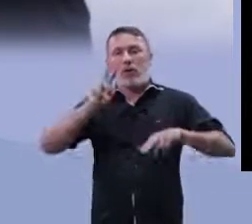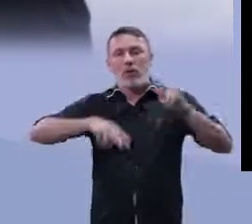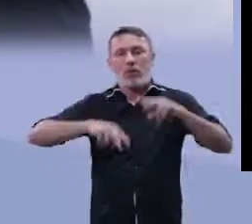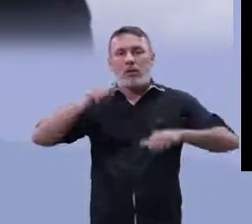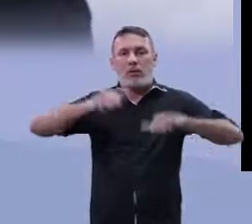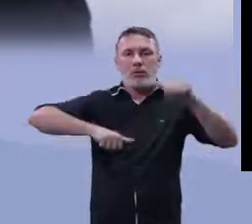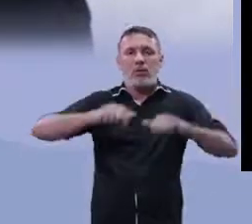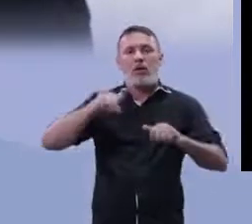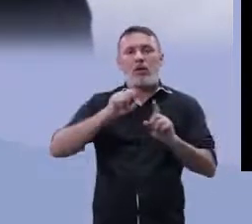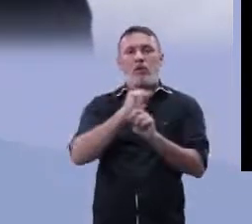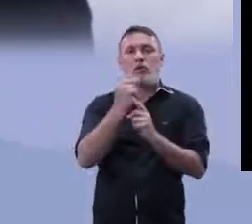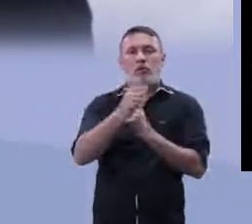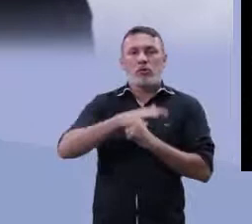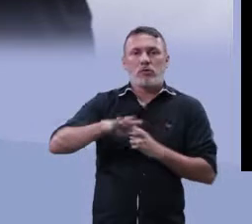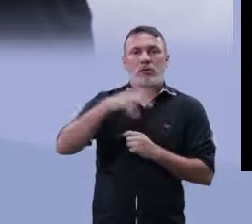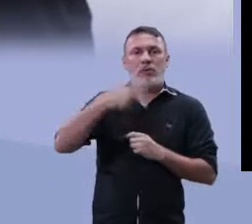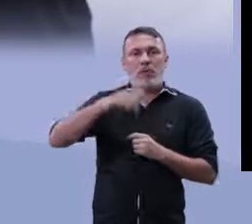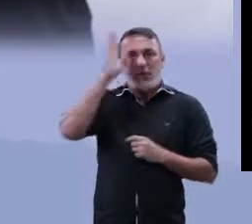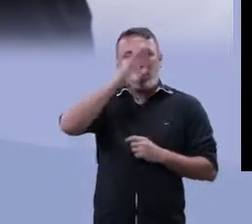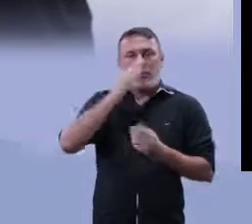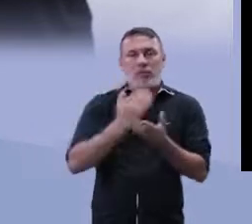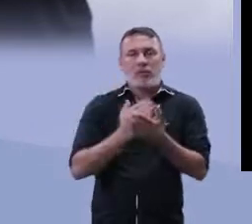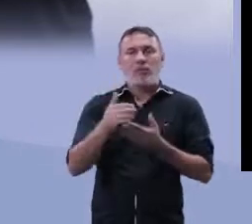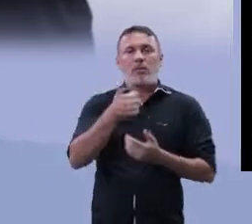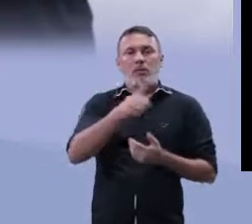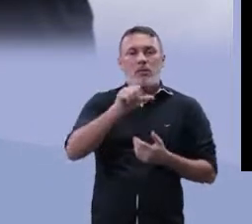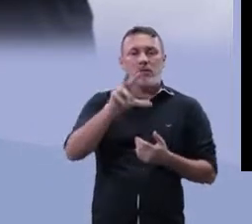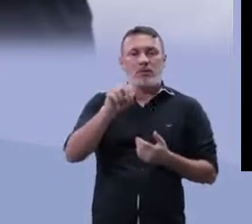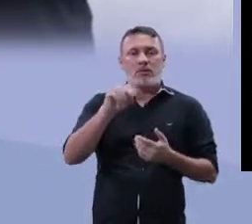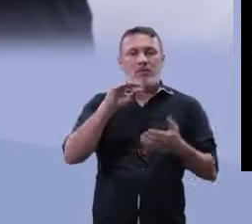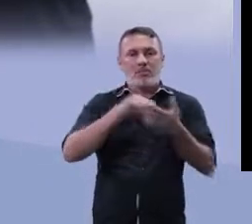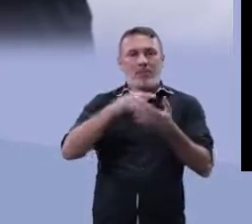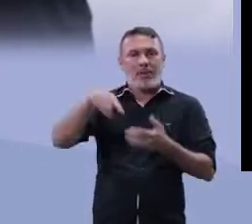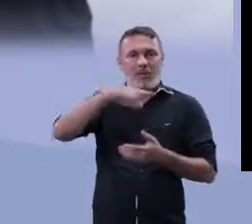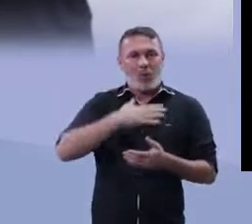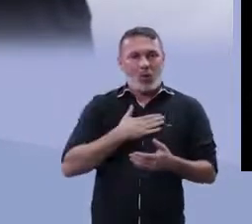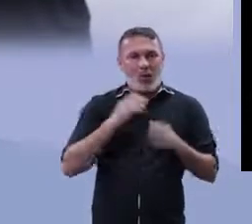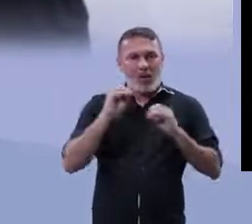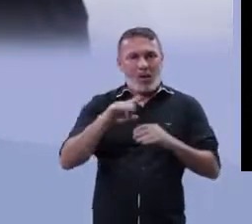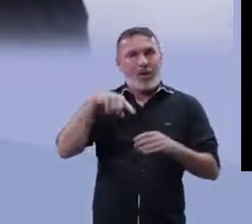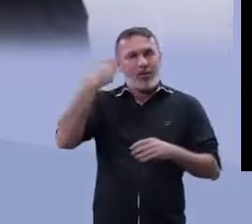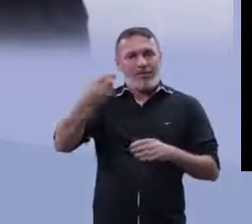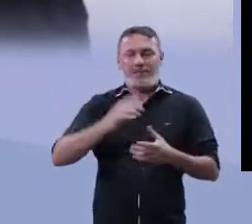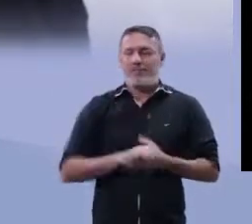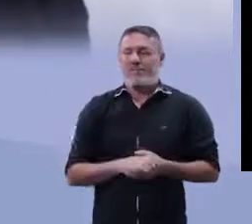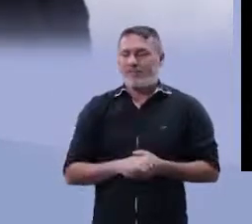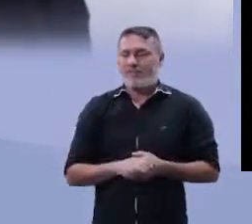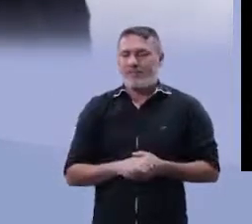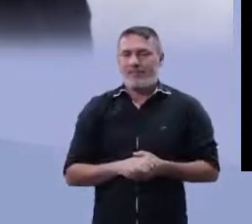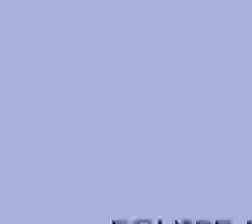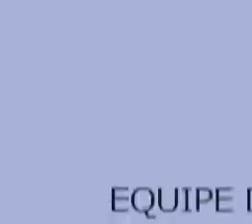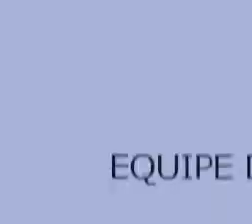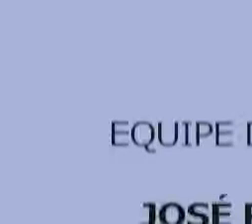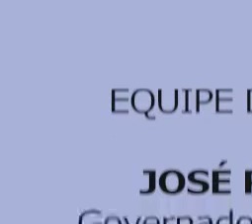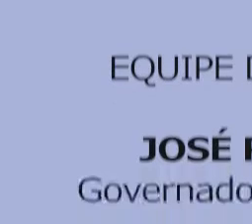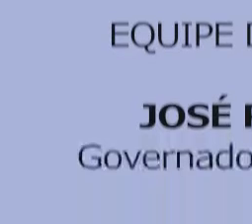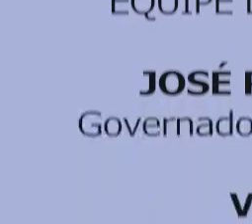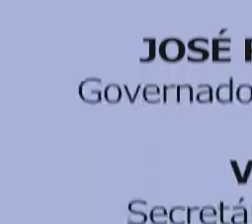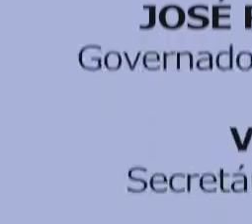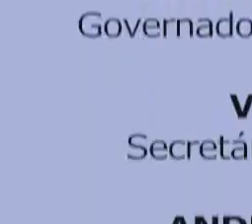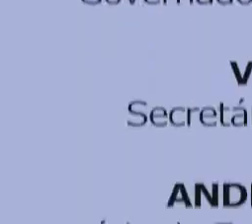momento, nós vamos analisar a sociologia do Brasil a partir dos anos 50. Espero que vocês tenham gostado e até a próxima.